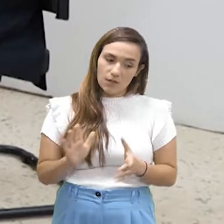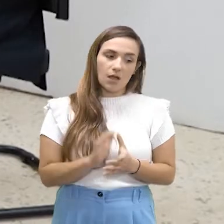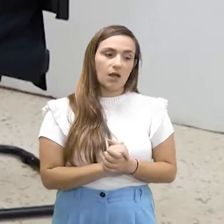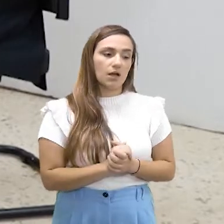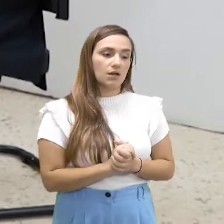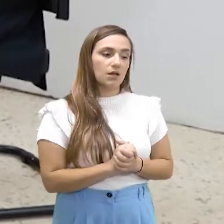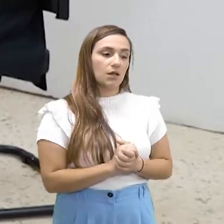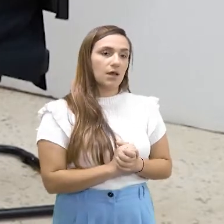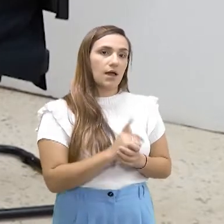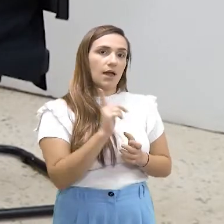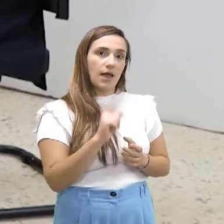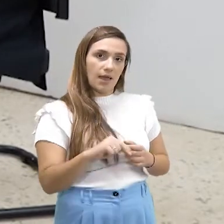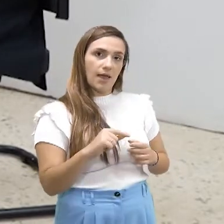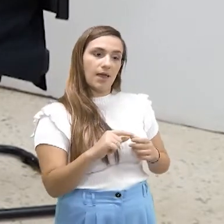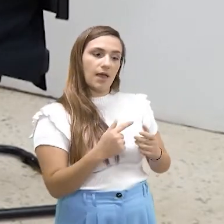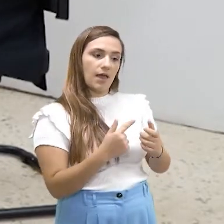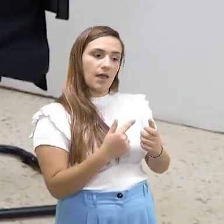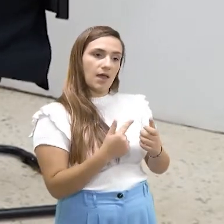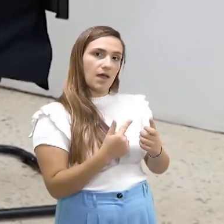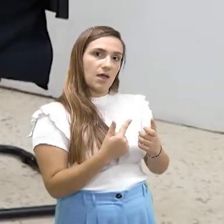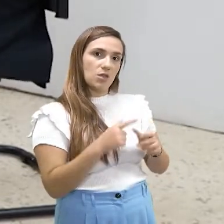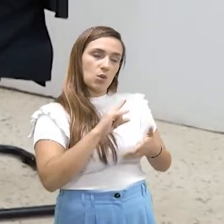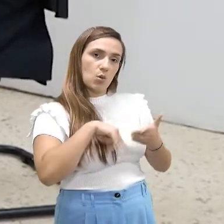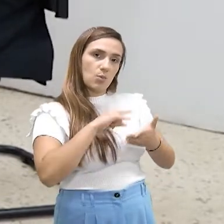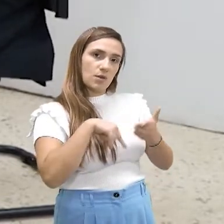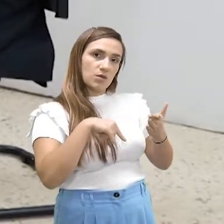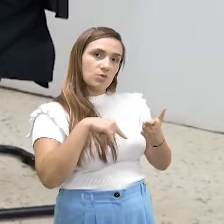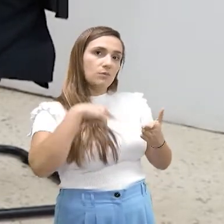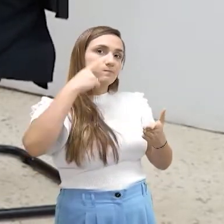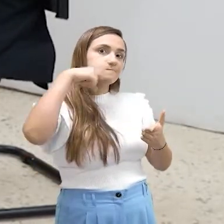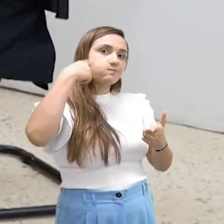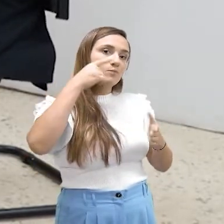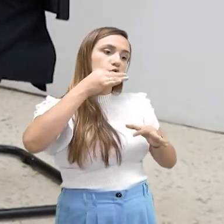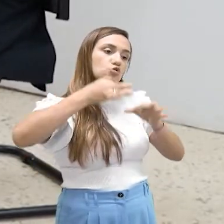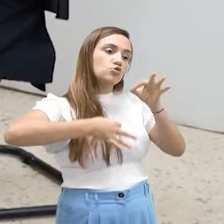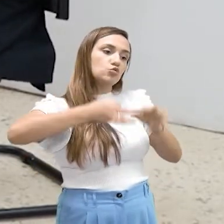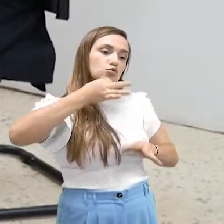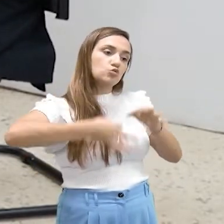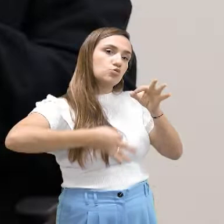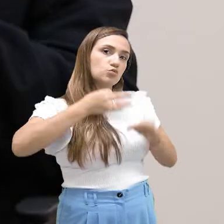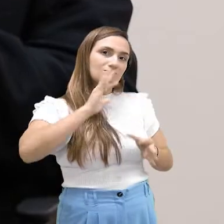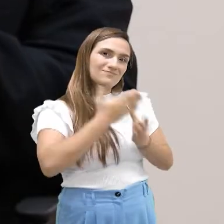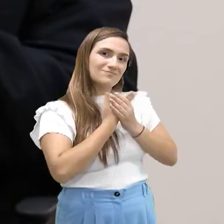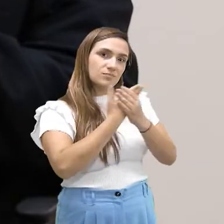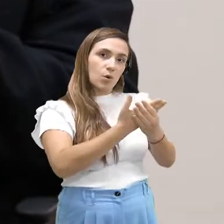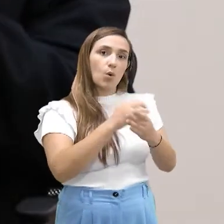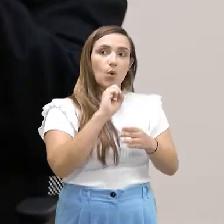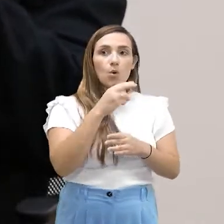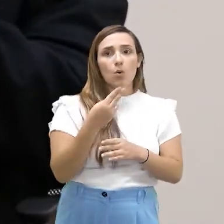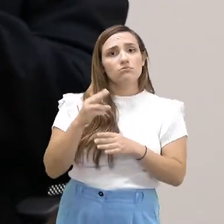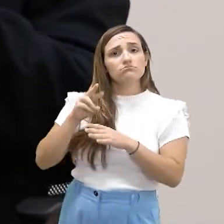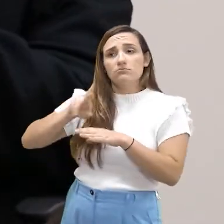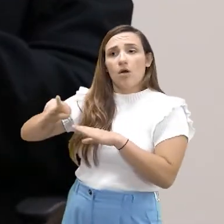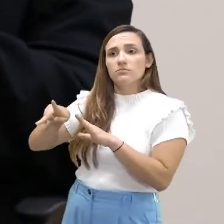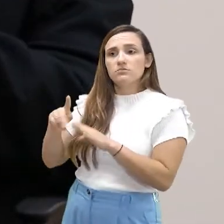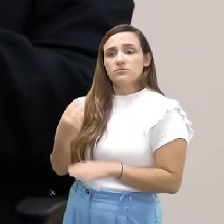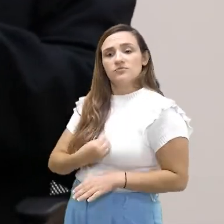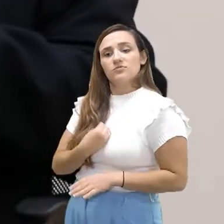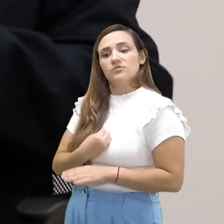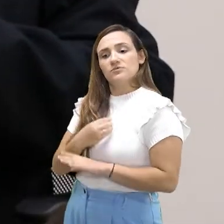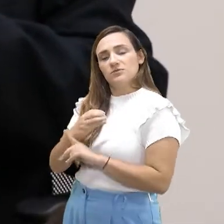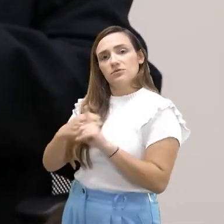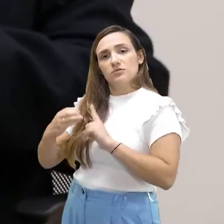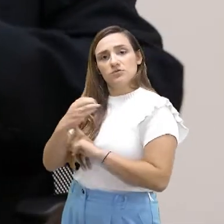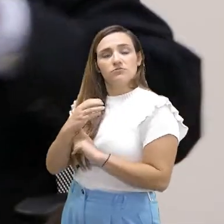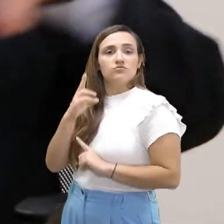Tanto para os atos judiciais, ou seja, quando você vai ajuizar uma demanda, como também para os atos extrajudiciais, ou